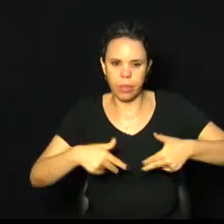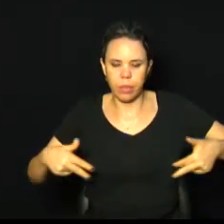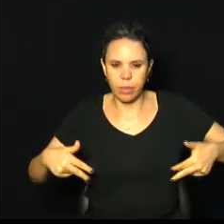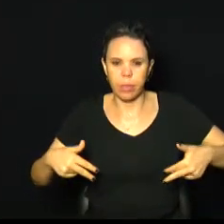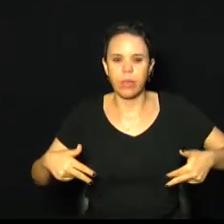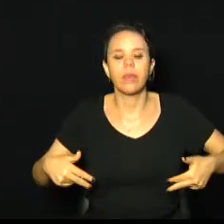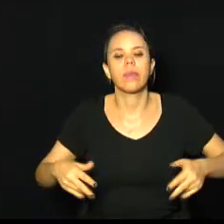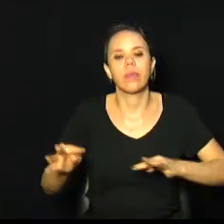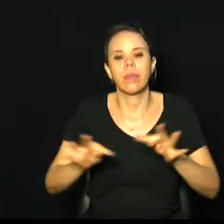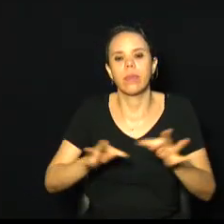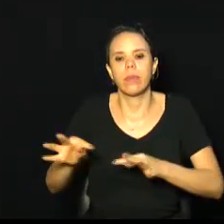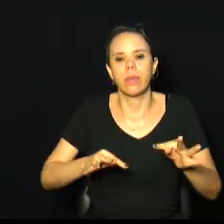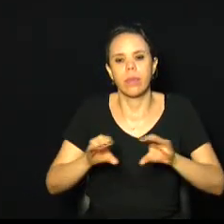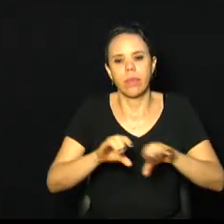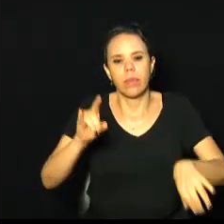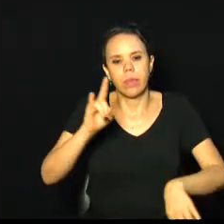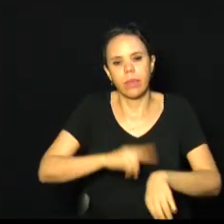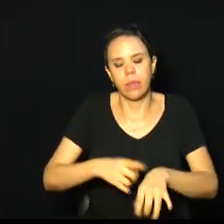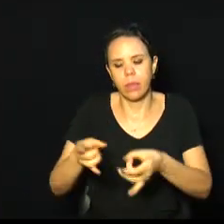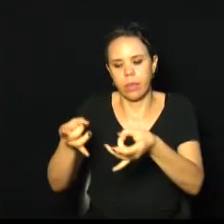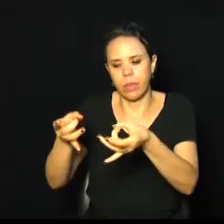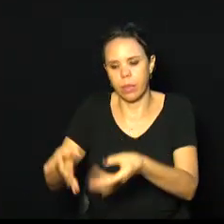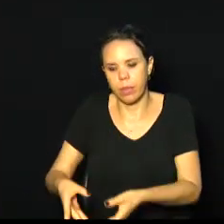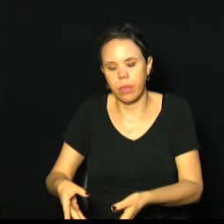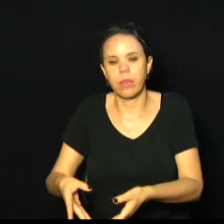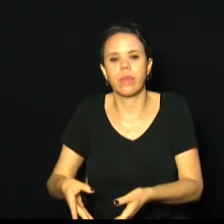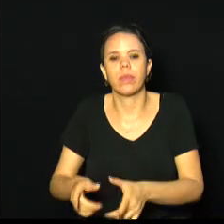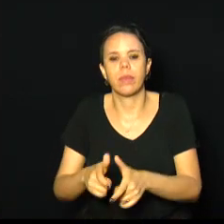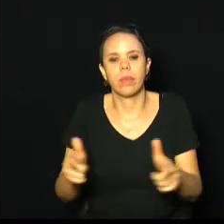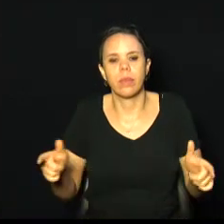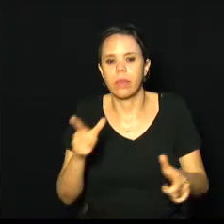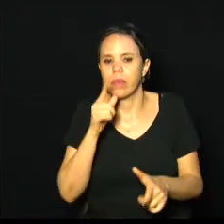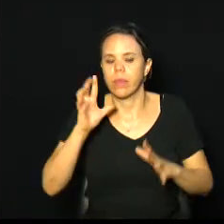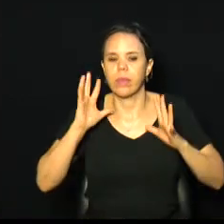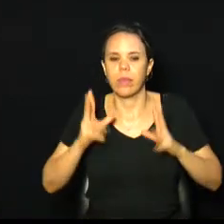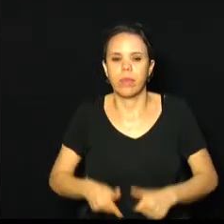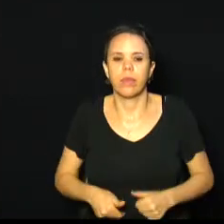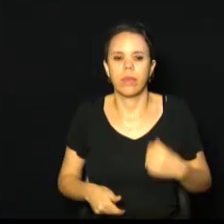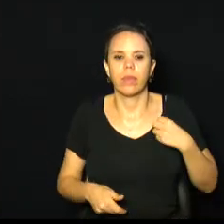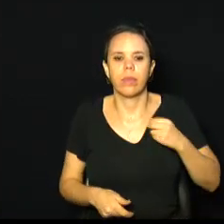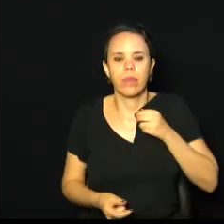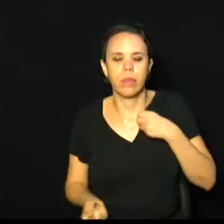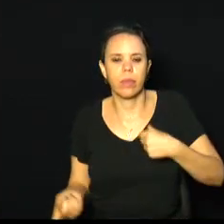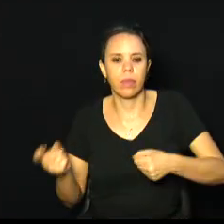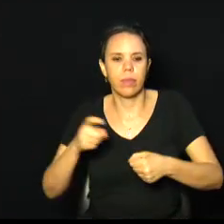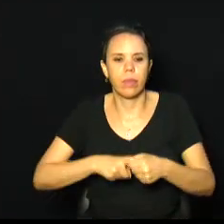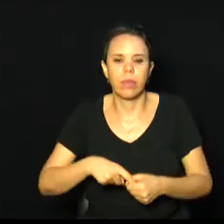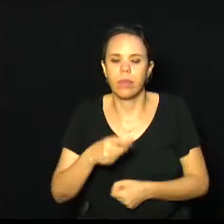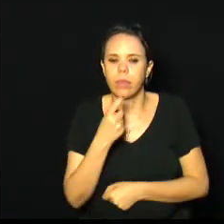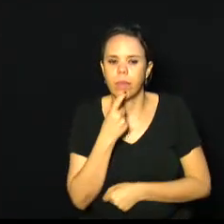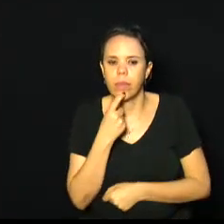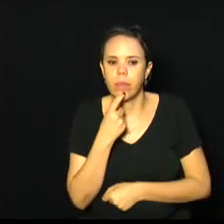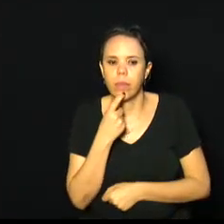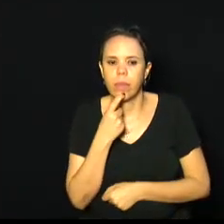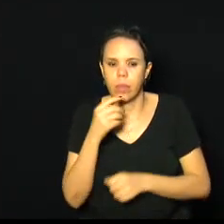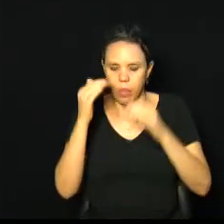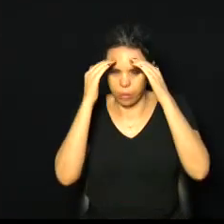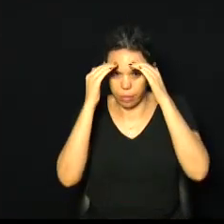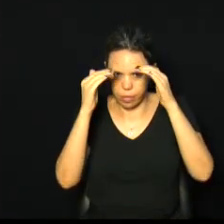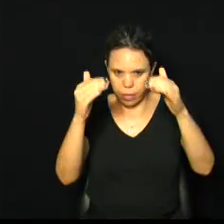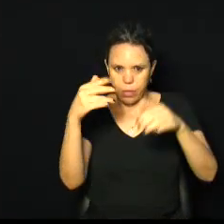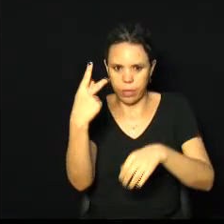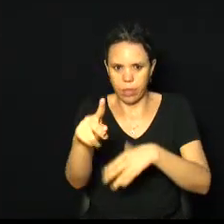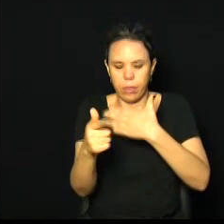estações de tratamento de esgoto, nós jogamos uma grande parte de água limpa de volta, né? Campinas cumpre com o